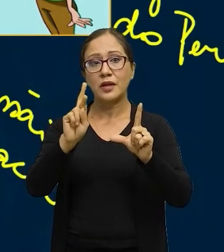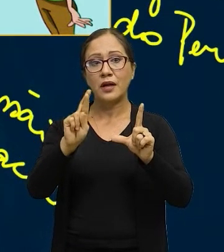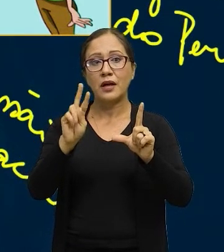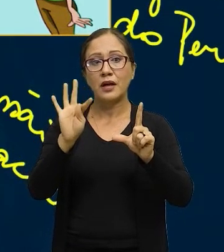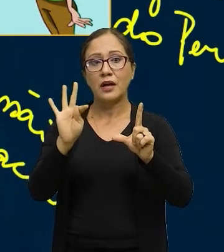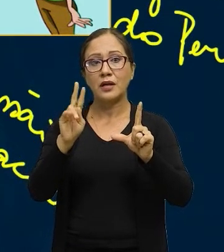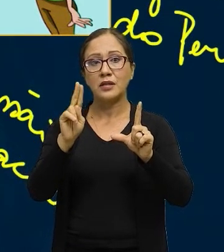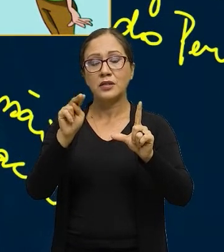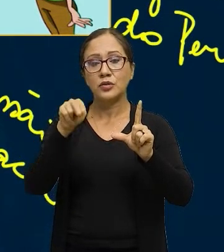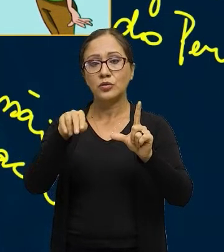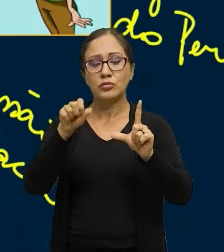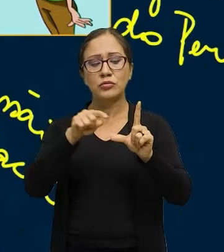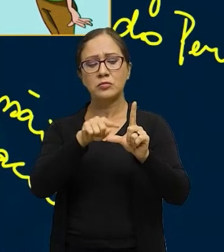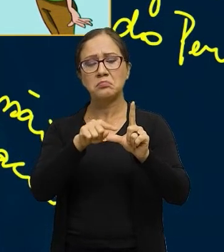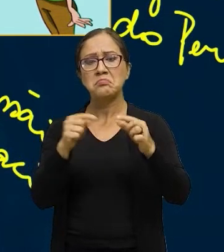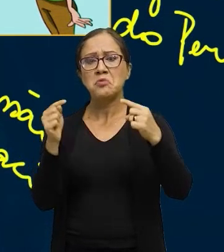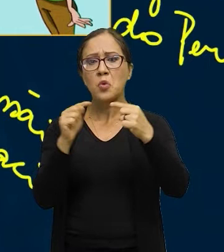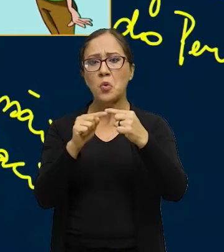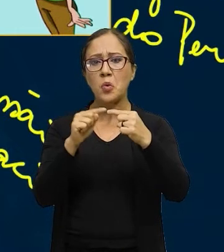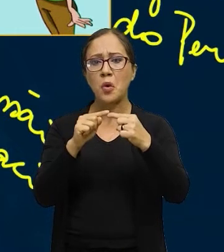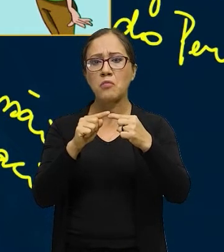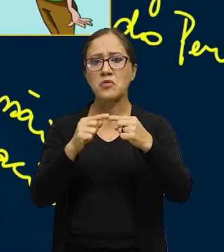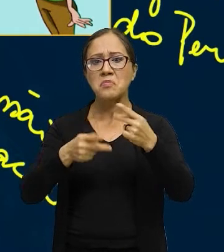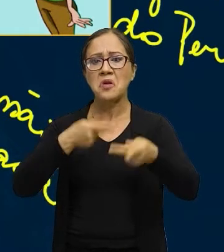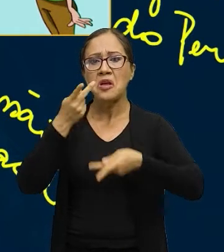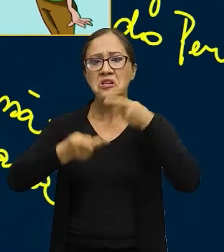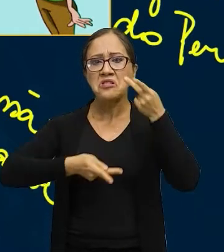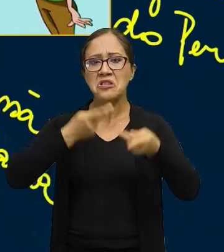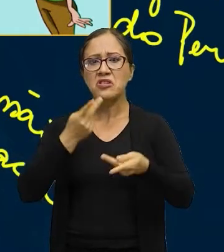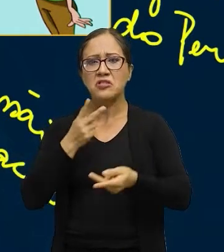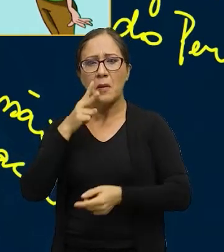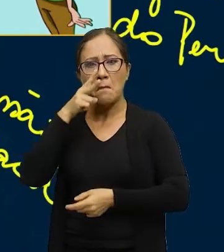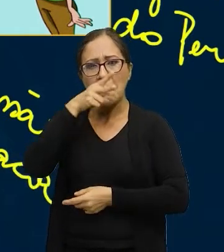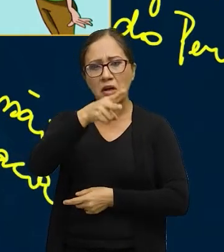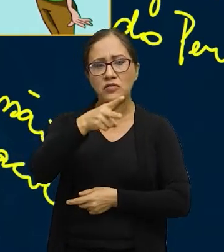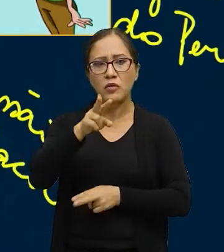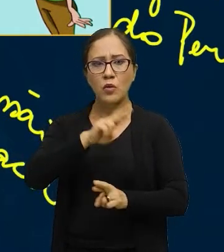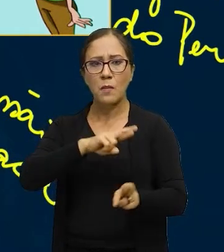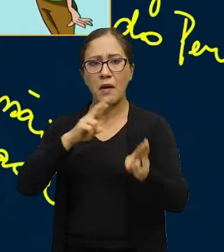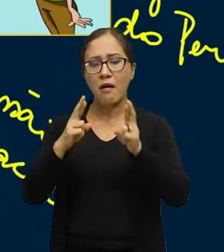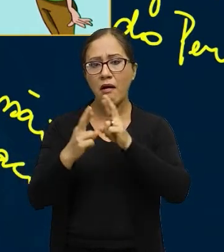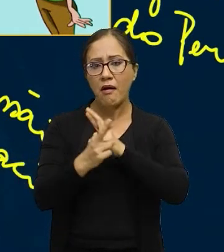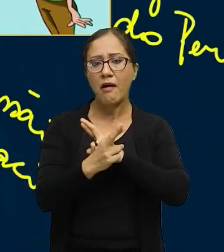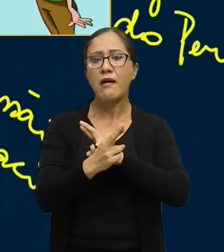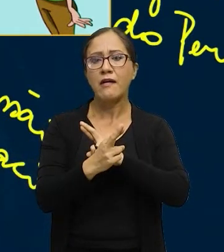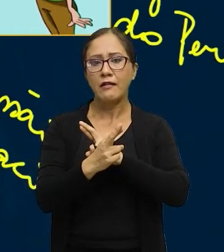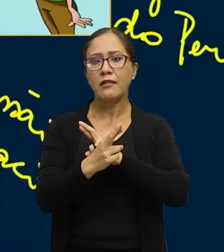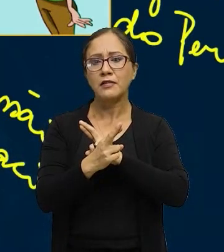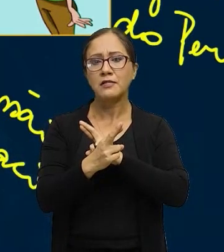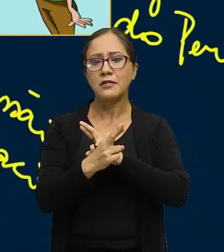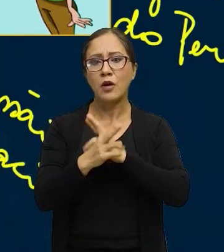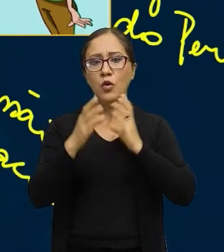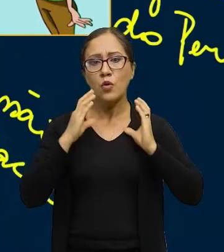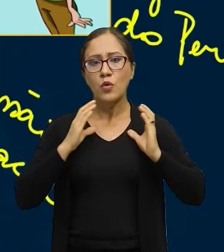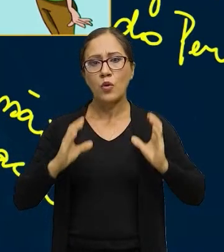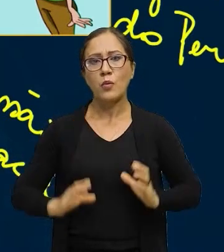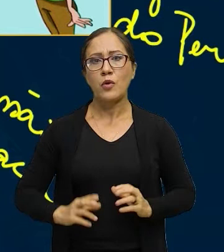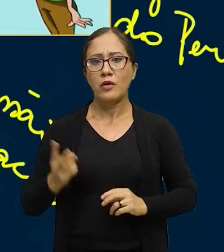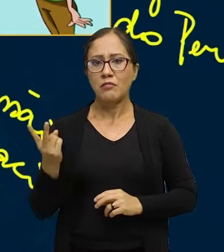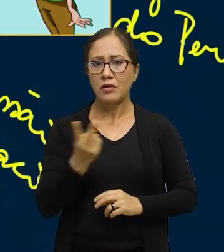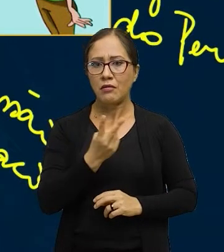satirizar, fazer uma crítica bem mais forte de uma relação, de um comportamento aqui de dois